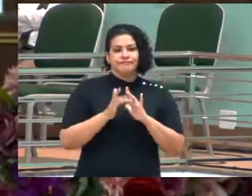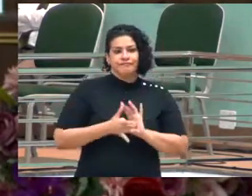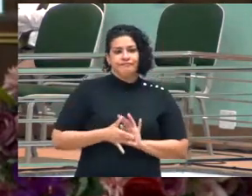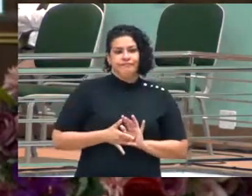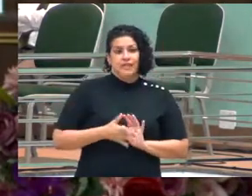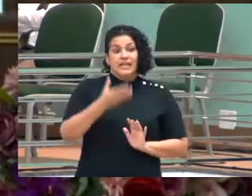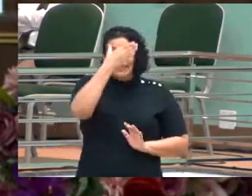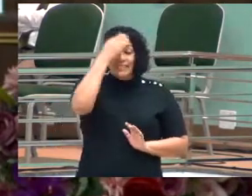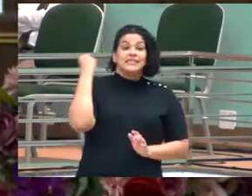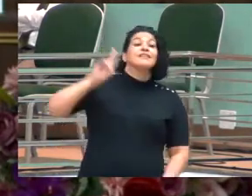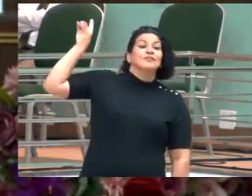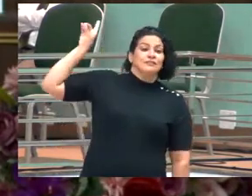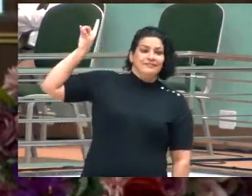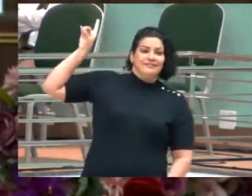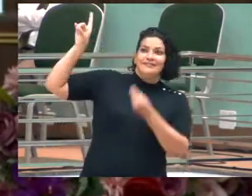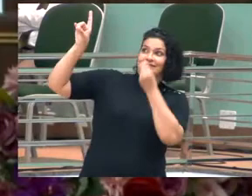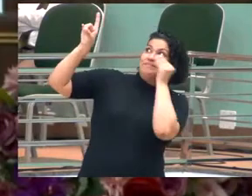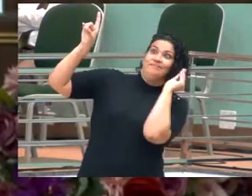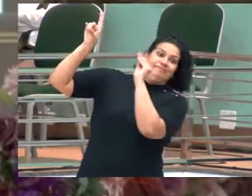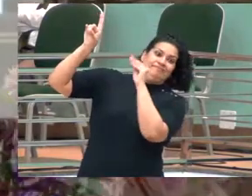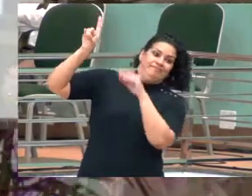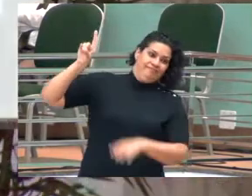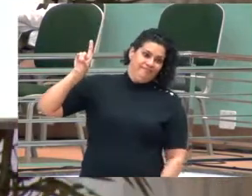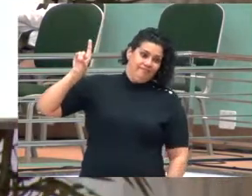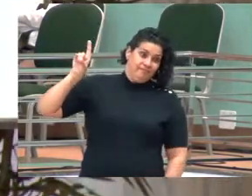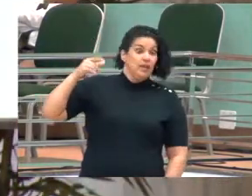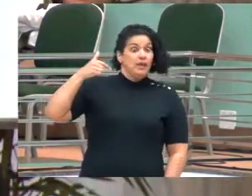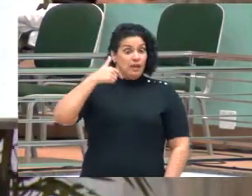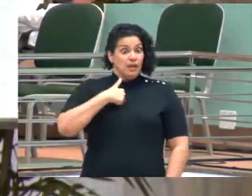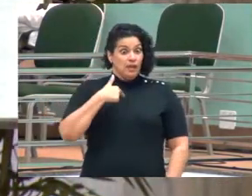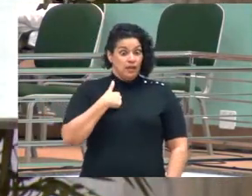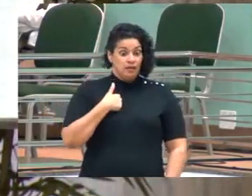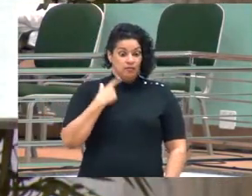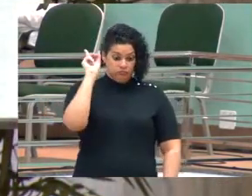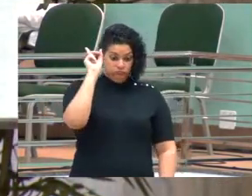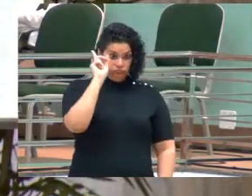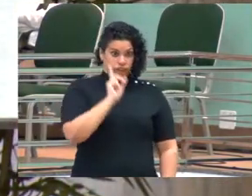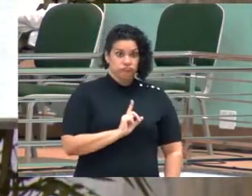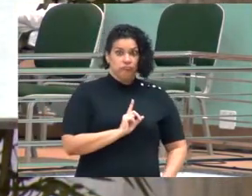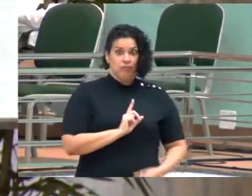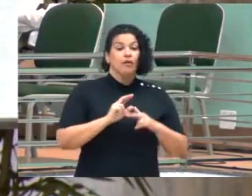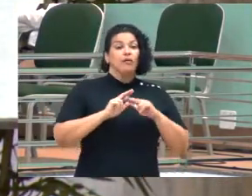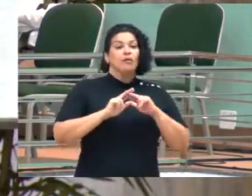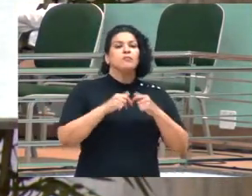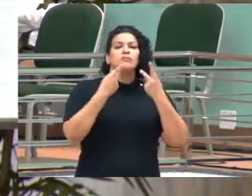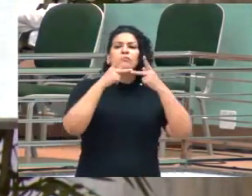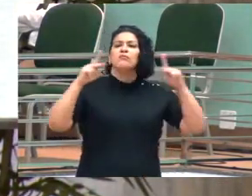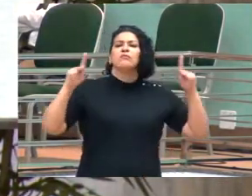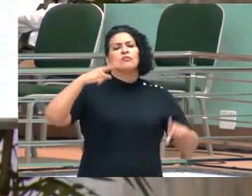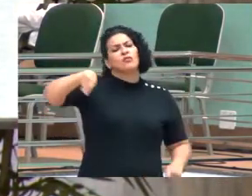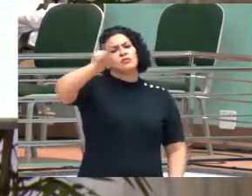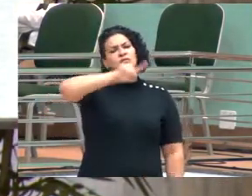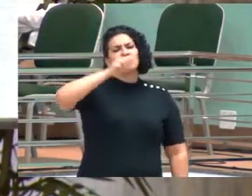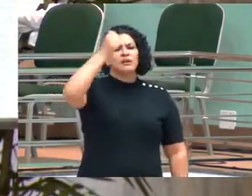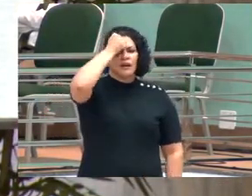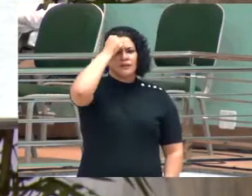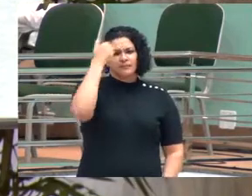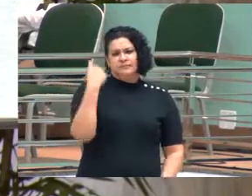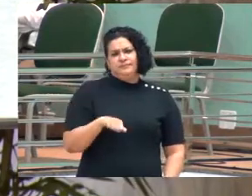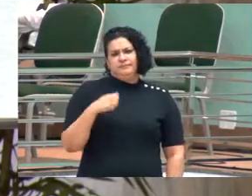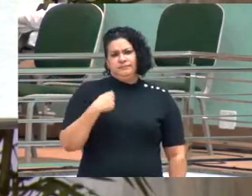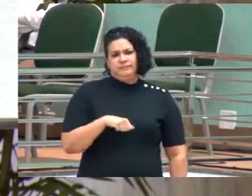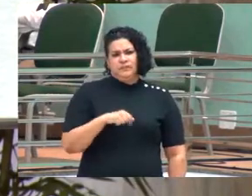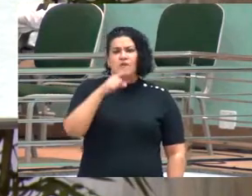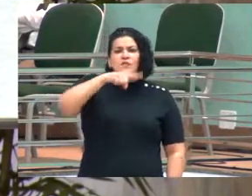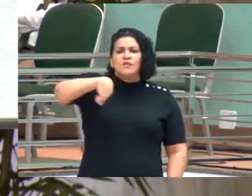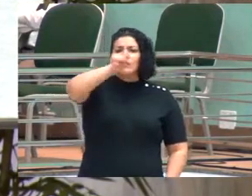Arrependei-vos. Certa ocasião, eu estava batizando no Rio Jordão. Aqueles que se